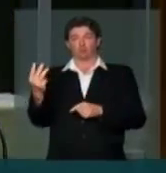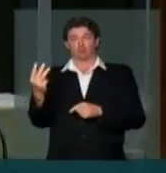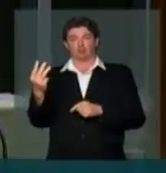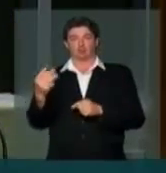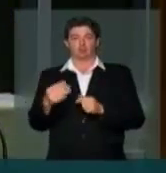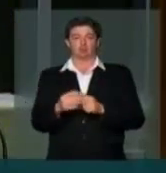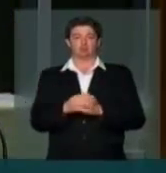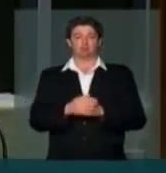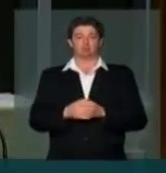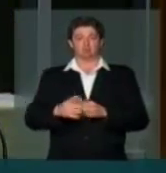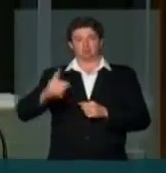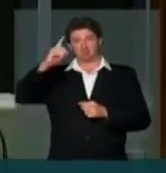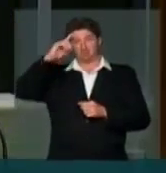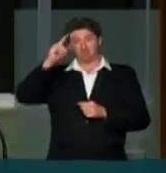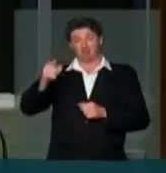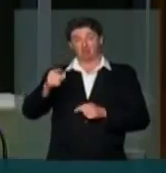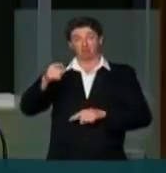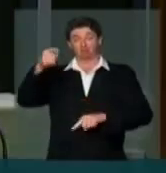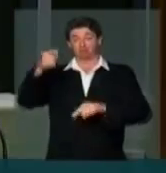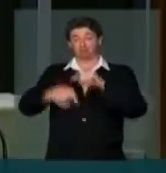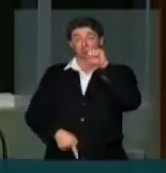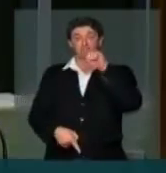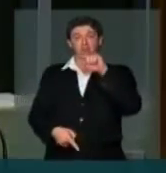8-3, decretou a